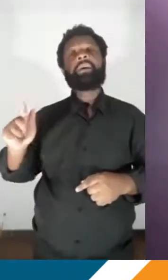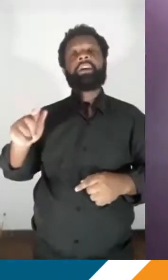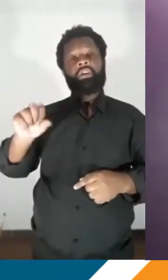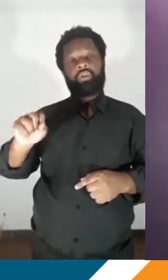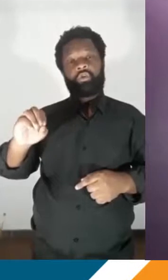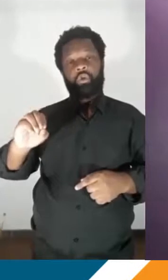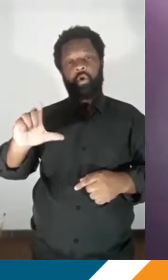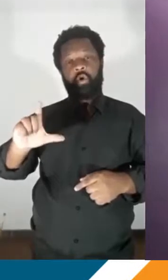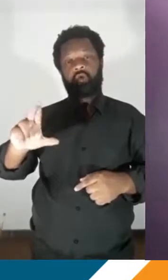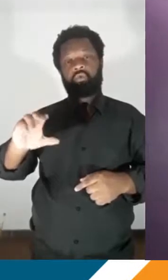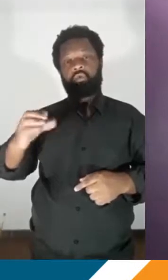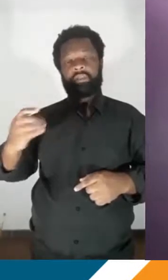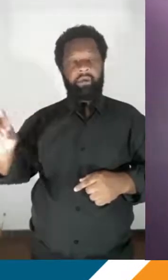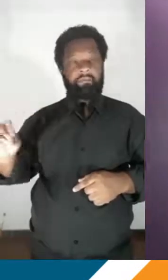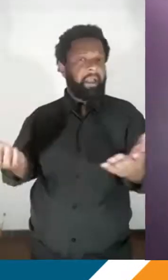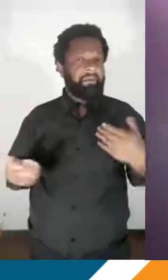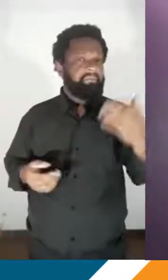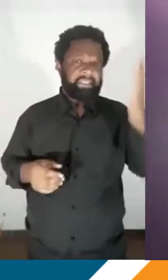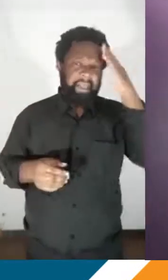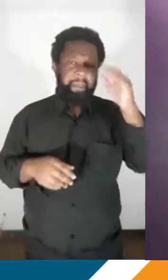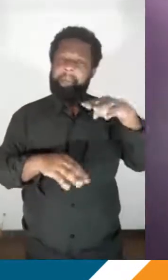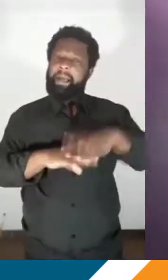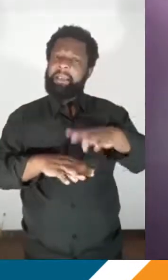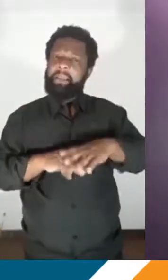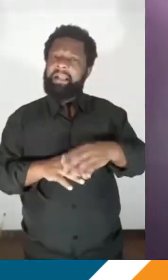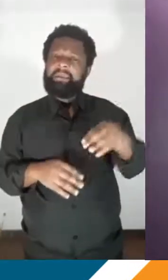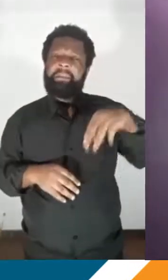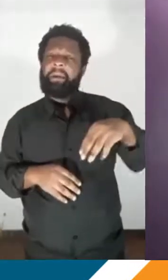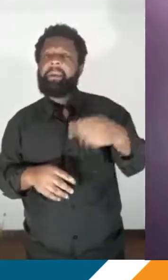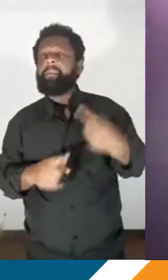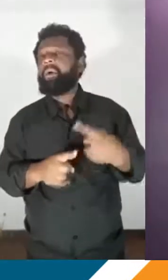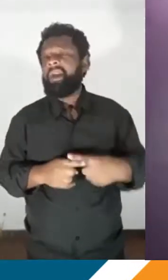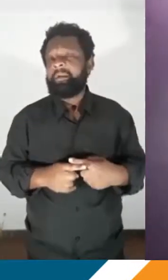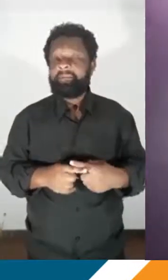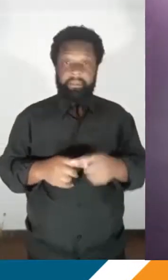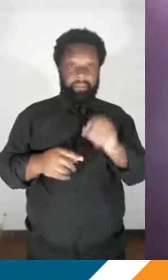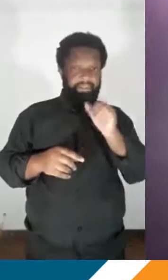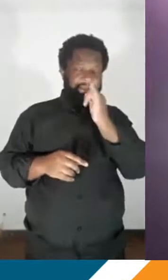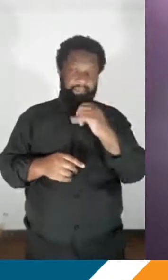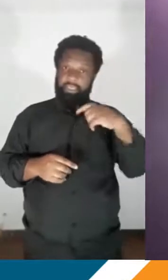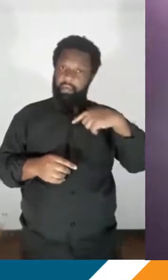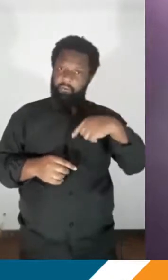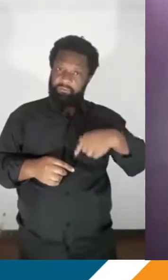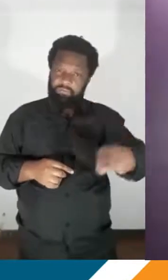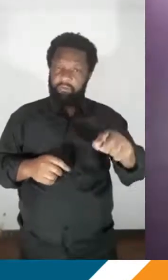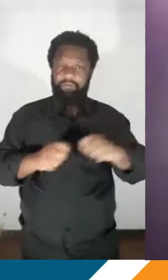100 gramas de solução. Por que eu tenho que saber da parte da matemática? Porque, vamos supor, se eu